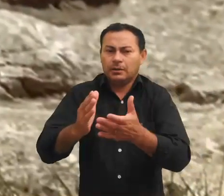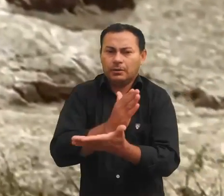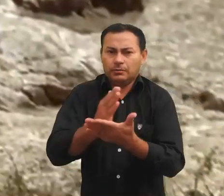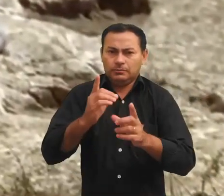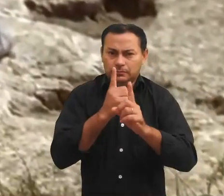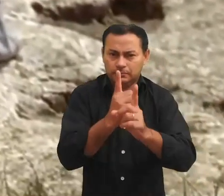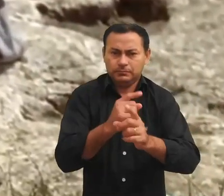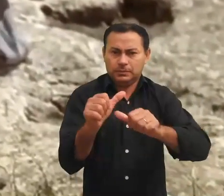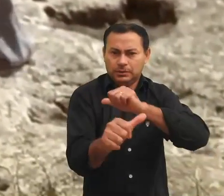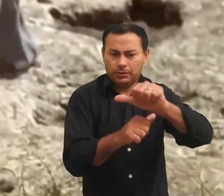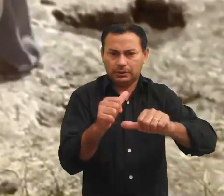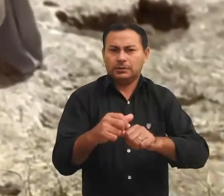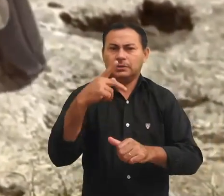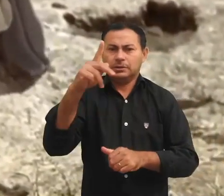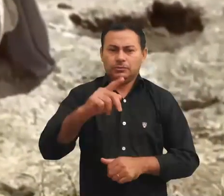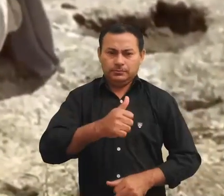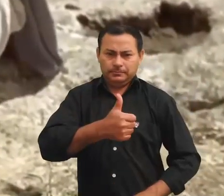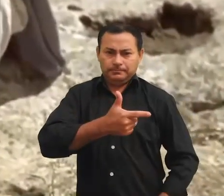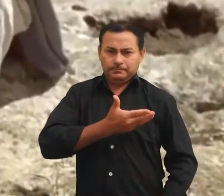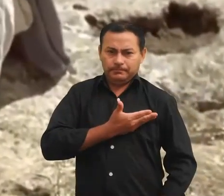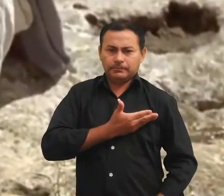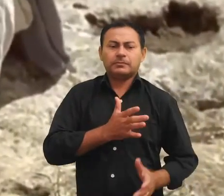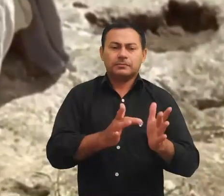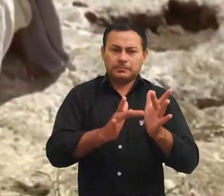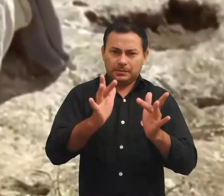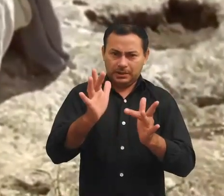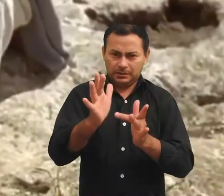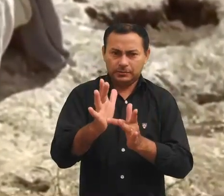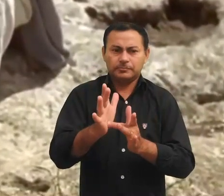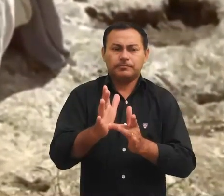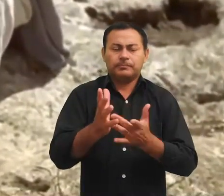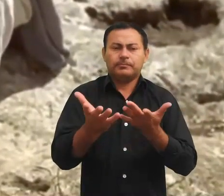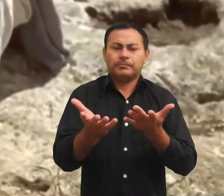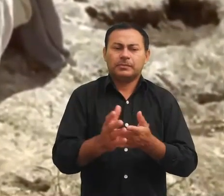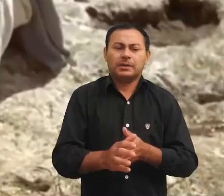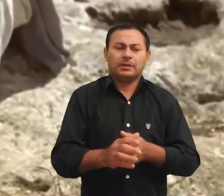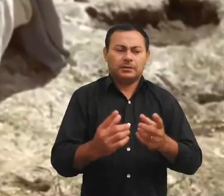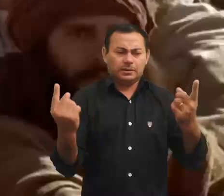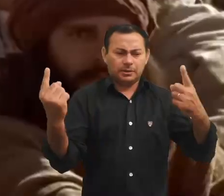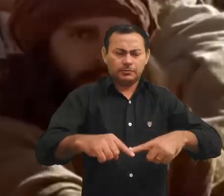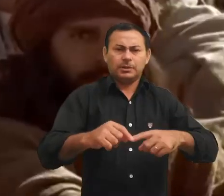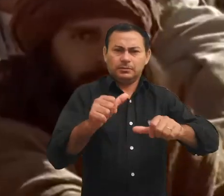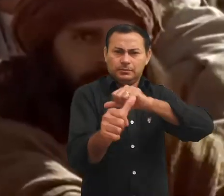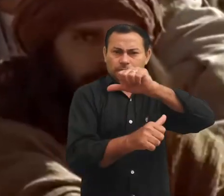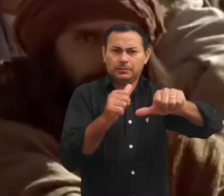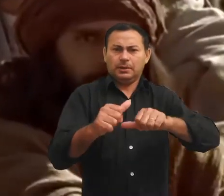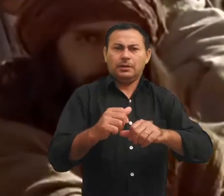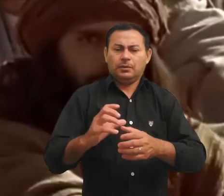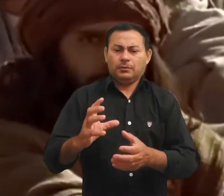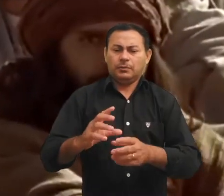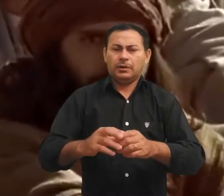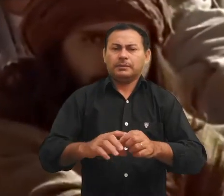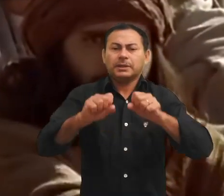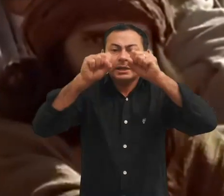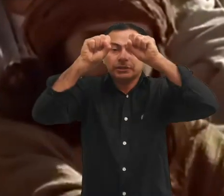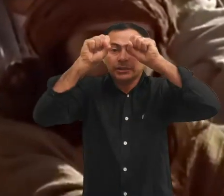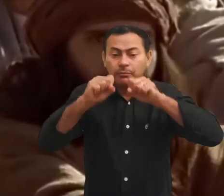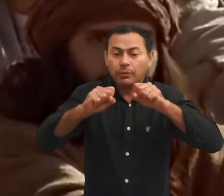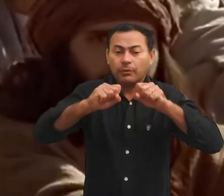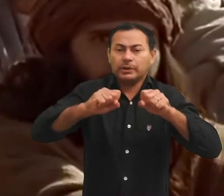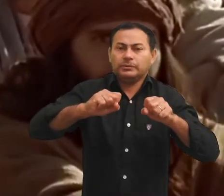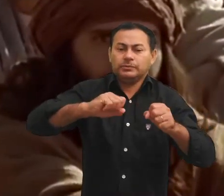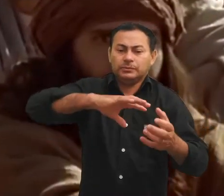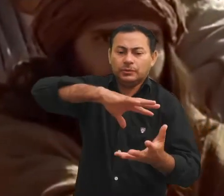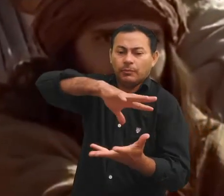seus discípulos. Alguns desses discípulos tornaram-se seus apóstolos. E Jesus então os desafiou a se tornarem o sal